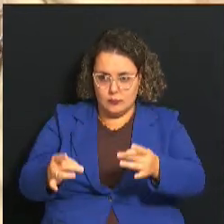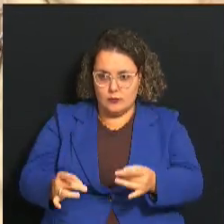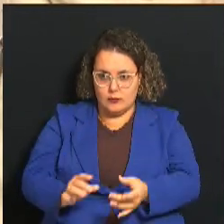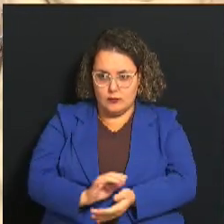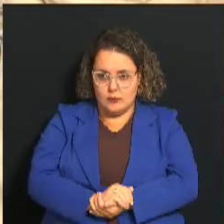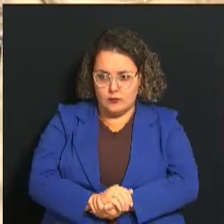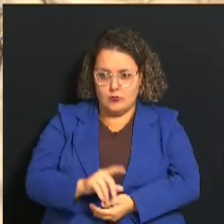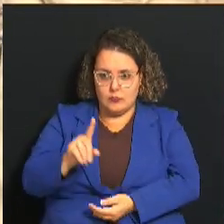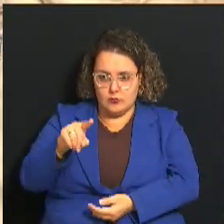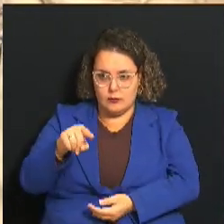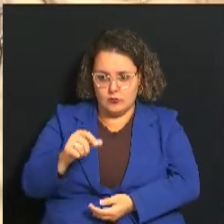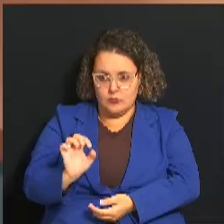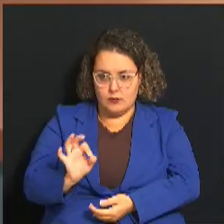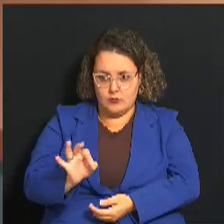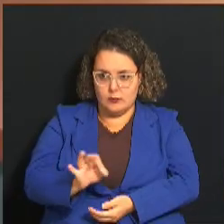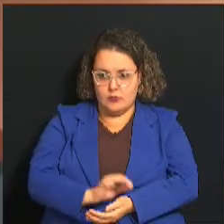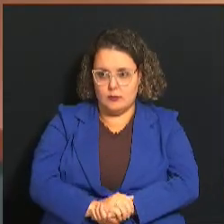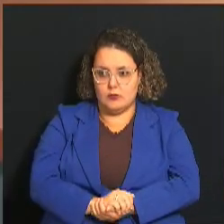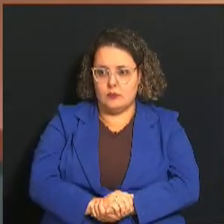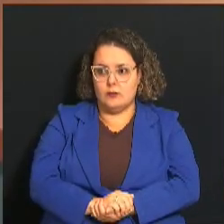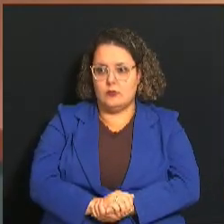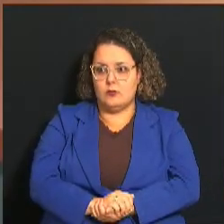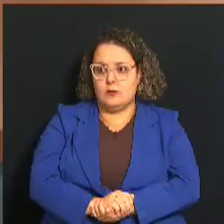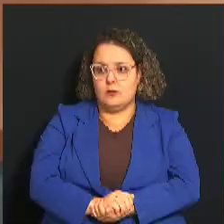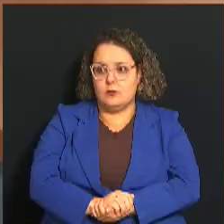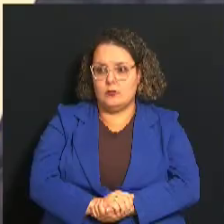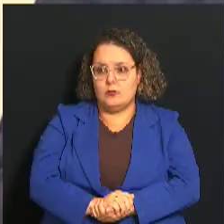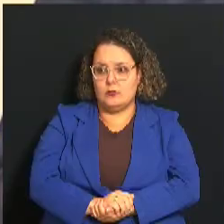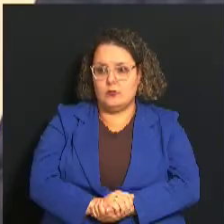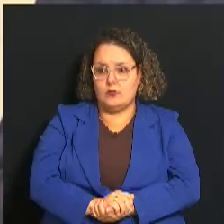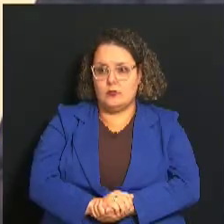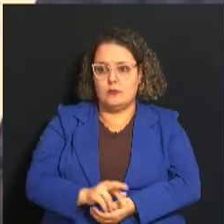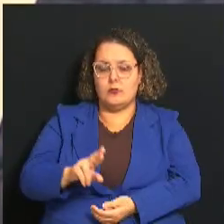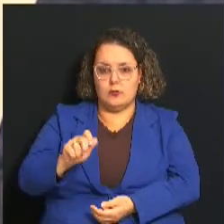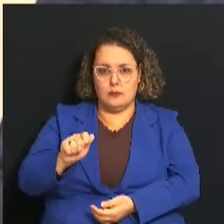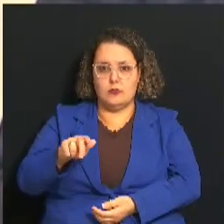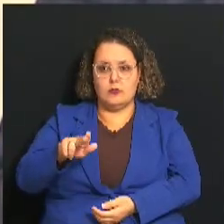isso? Mas a do Raul a gente já podia colocar,